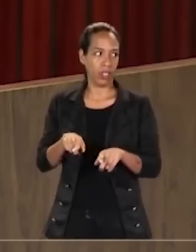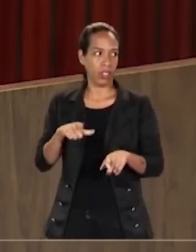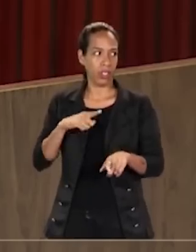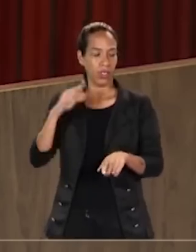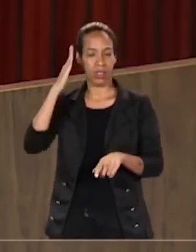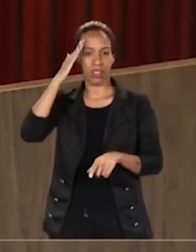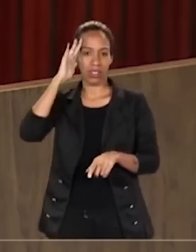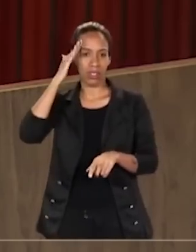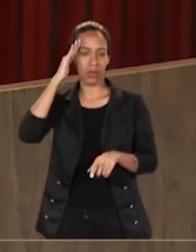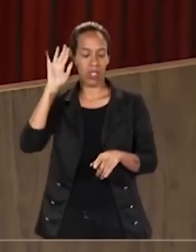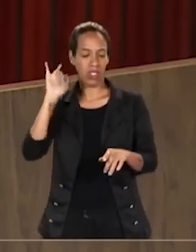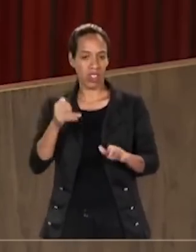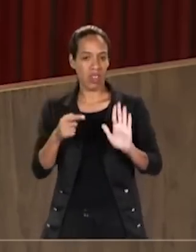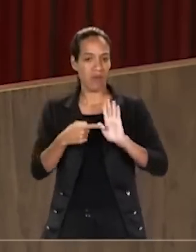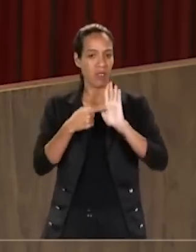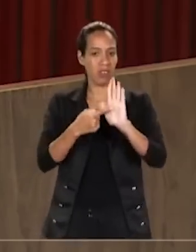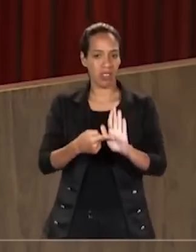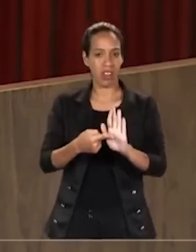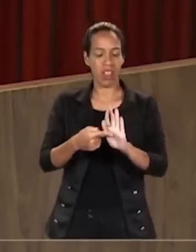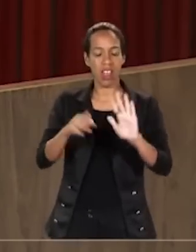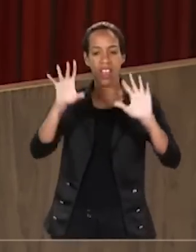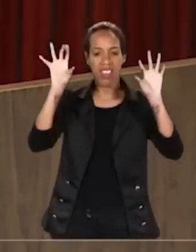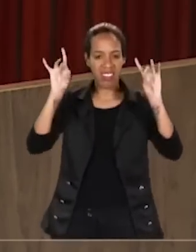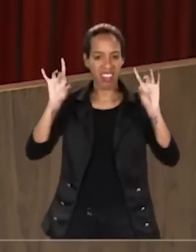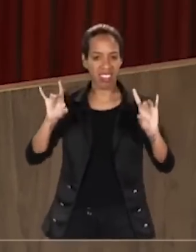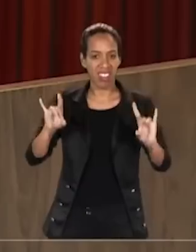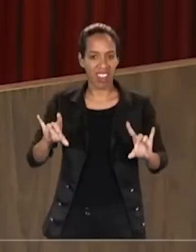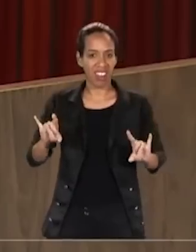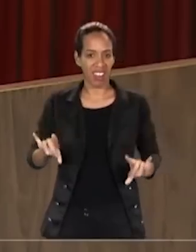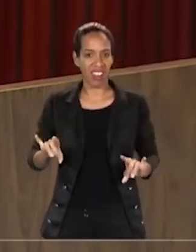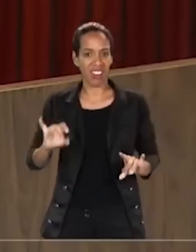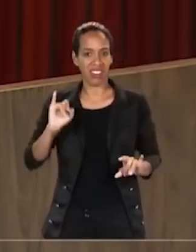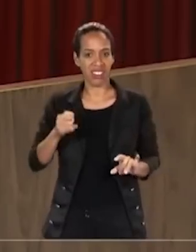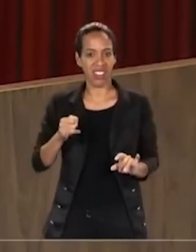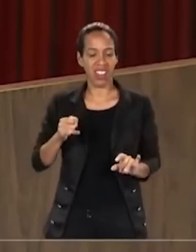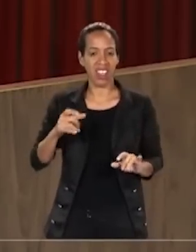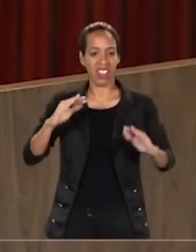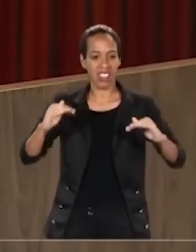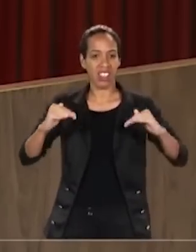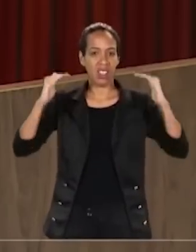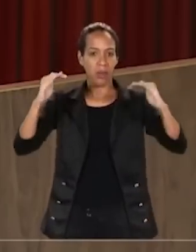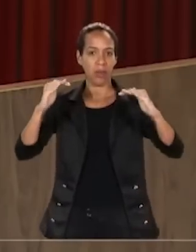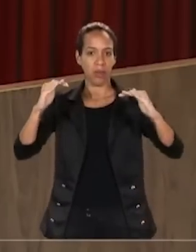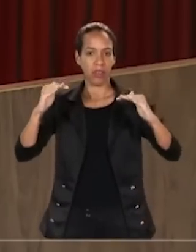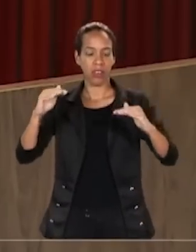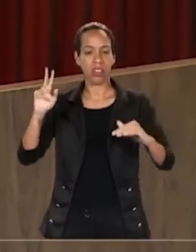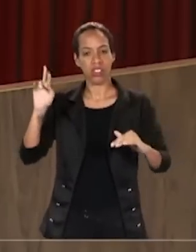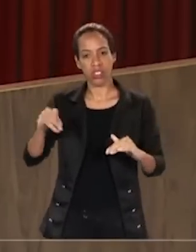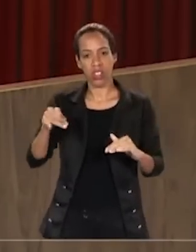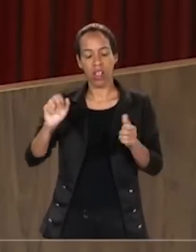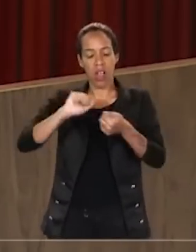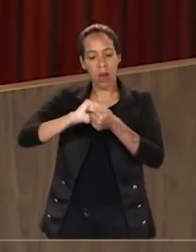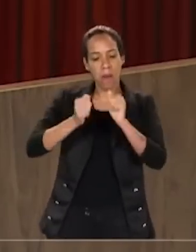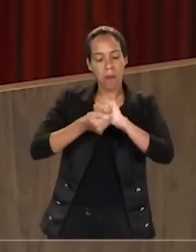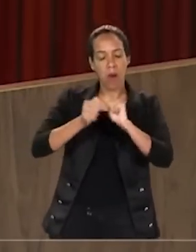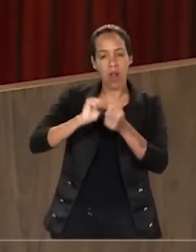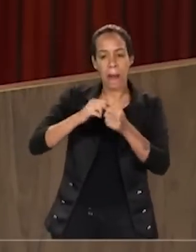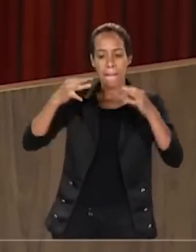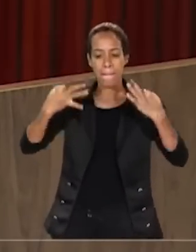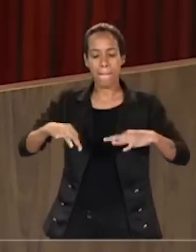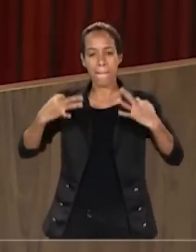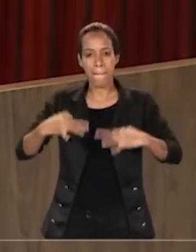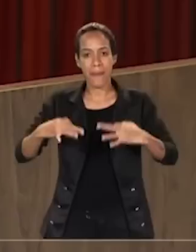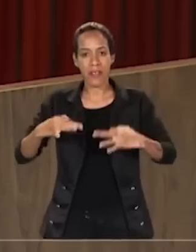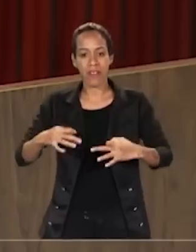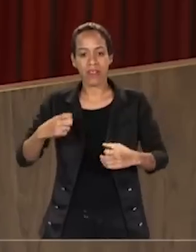os entendimentos já apresentados e detalhados por essa corte sobre esse assunto amoldam-se perfeitamente ao